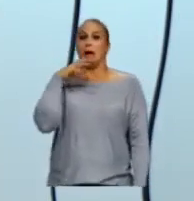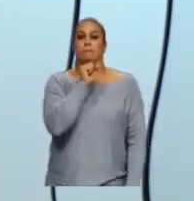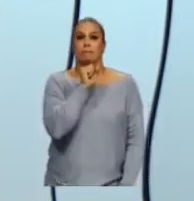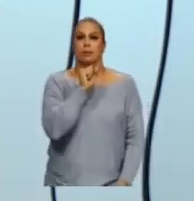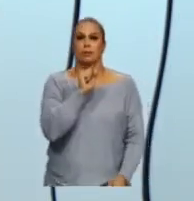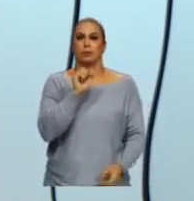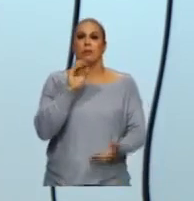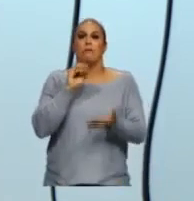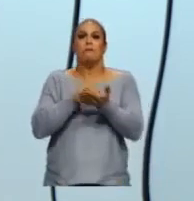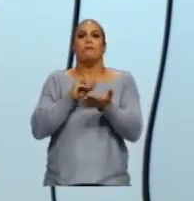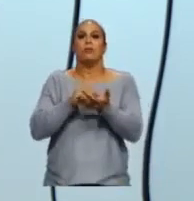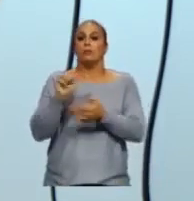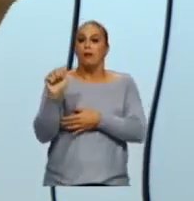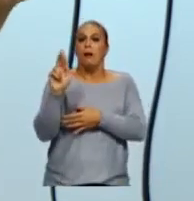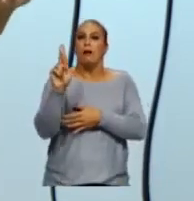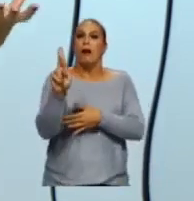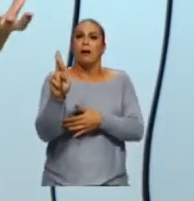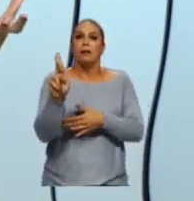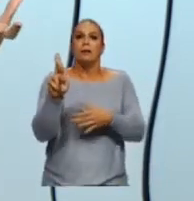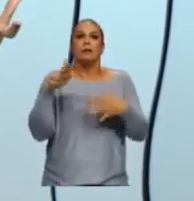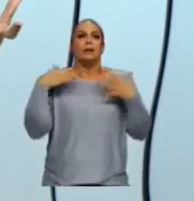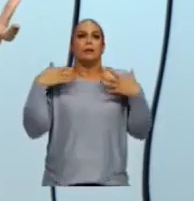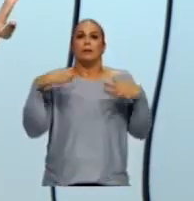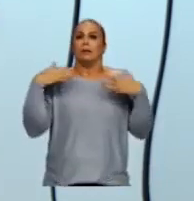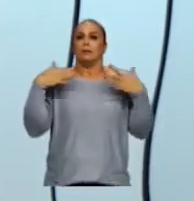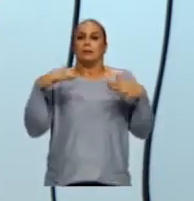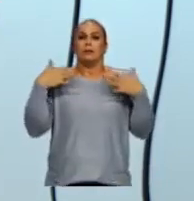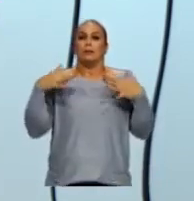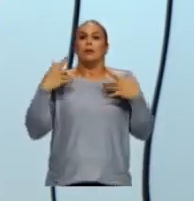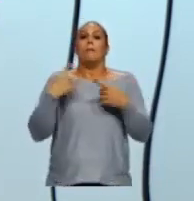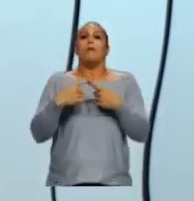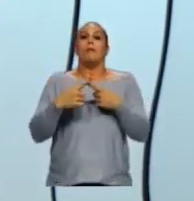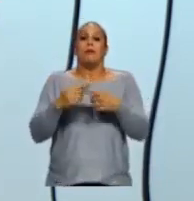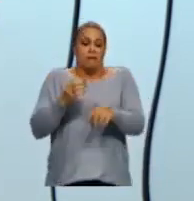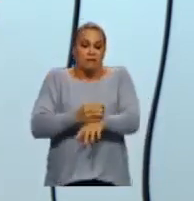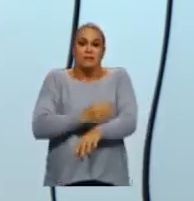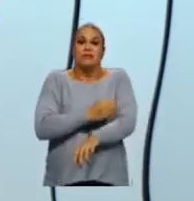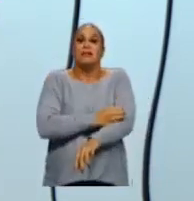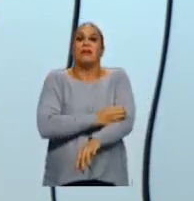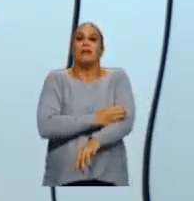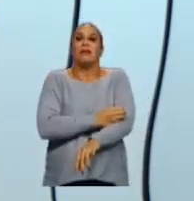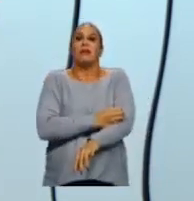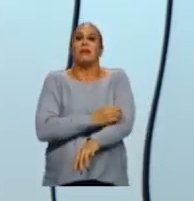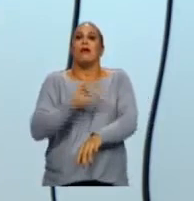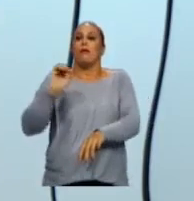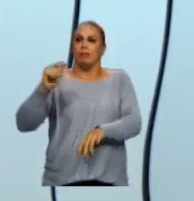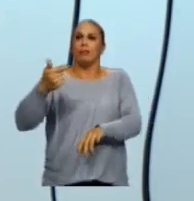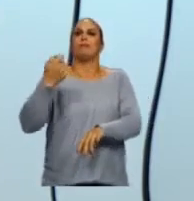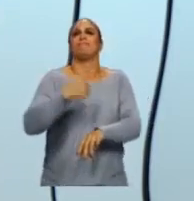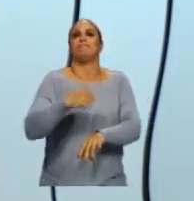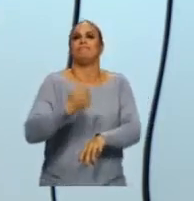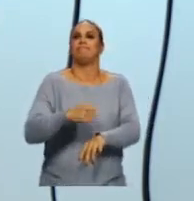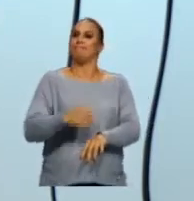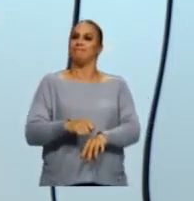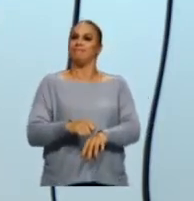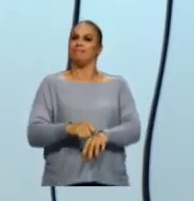afadigado, faltando oxigênio nas suas células. Então, é para você perceber a importância